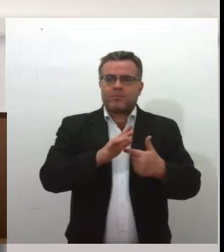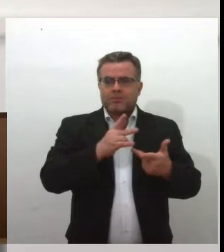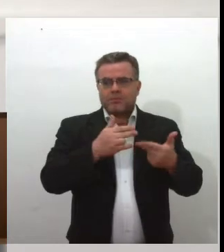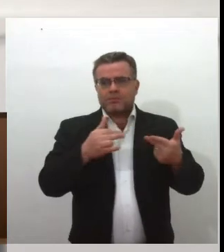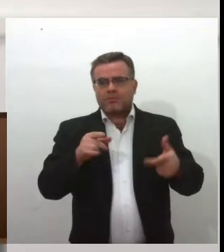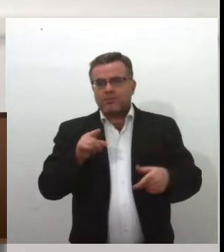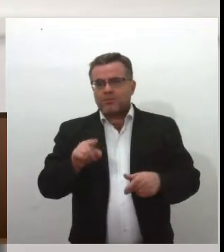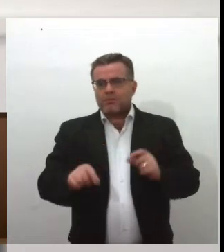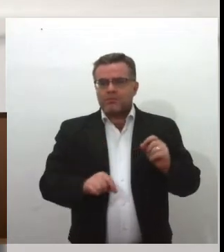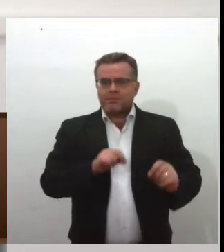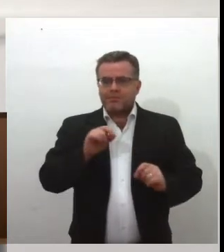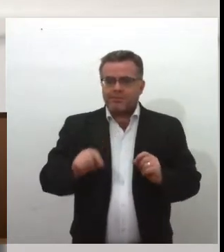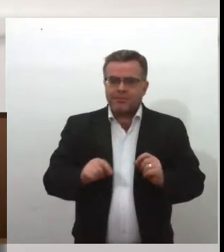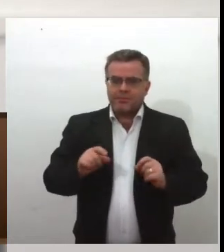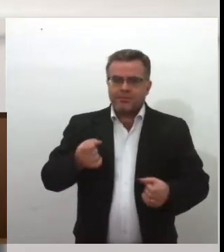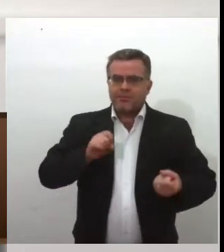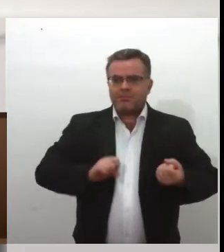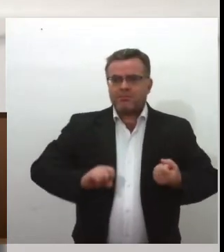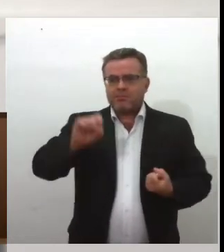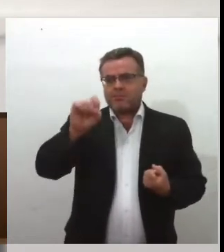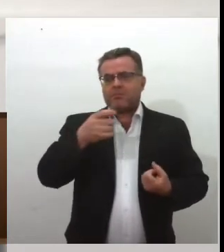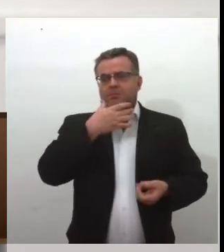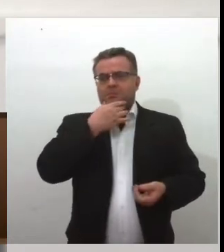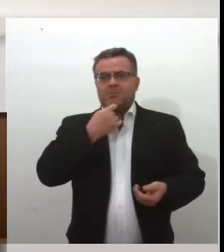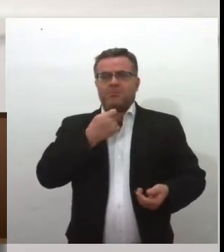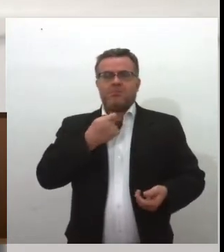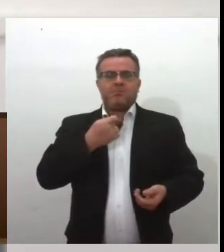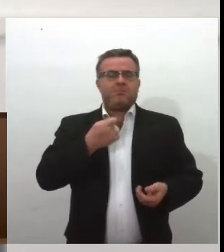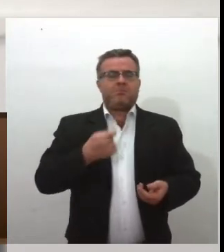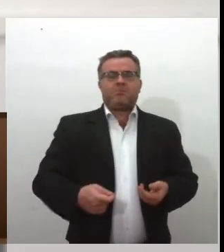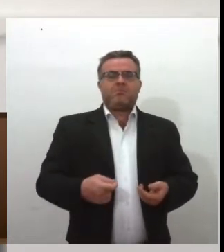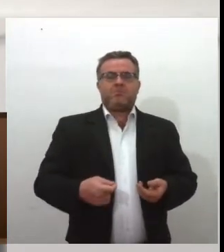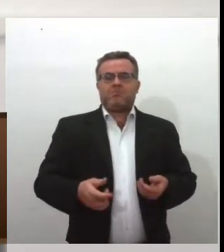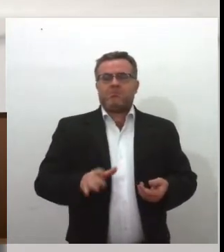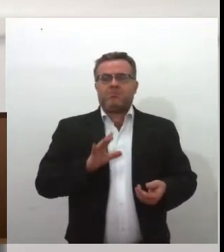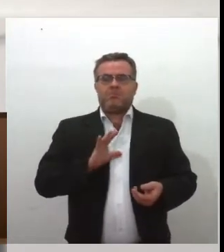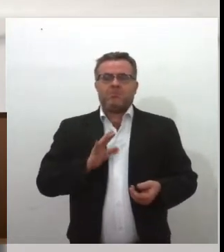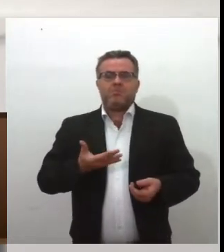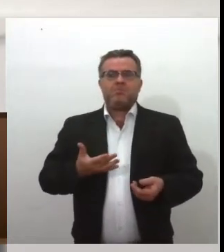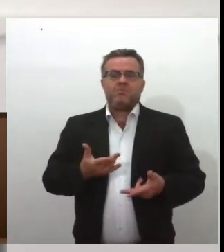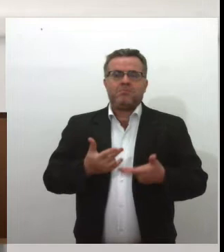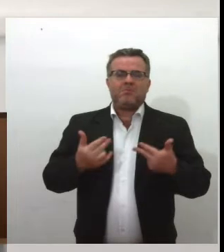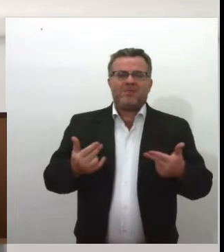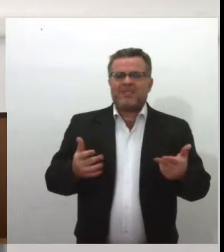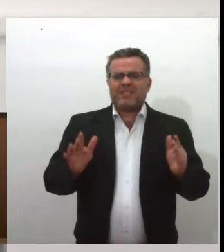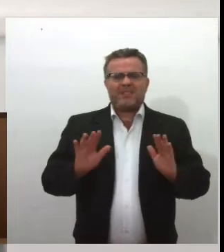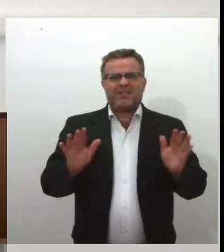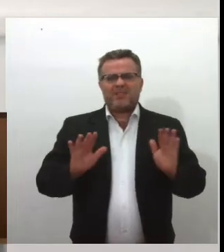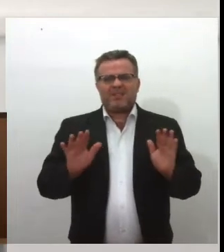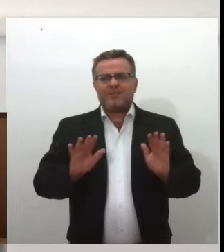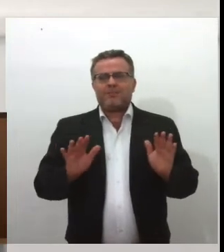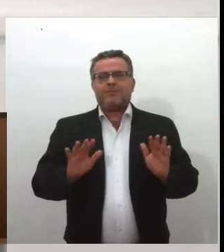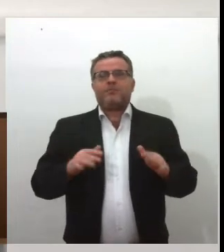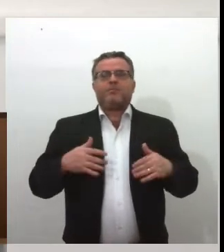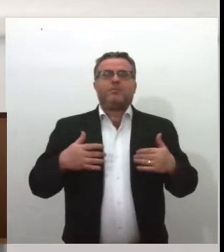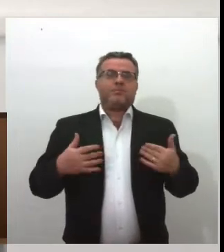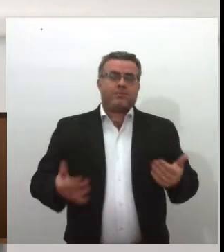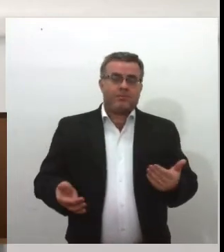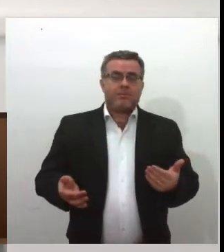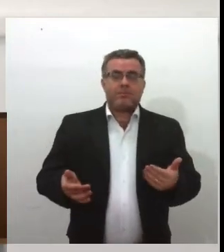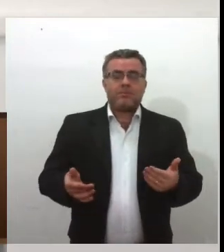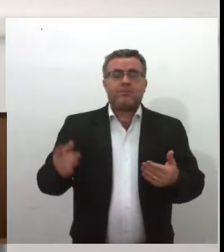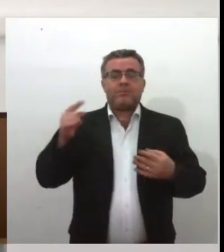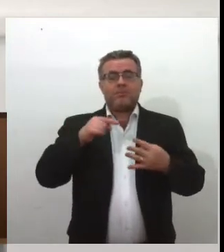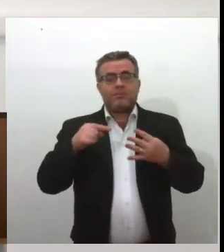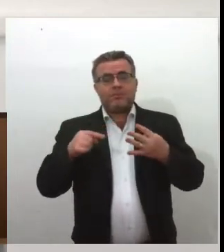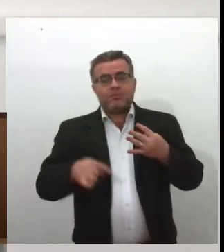homem super-herói, forte, valente, corajoso. Então, as questões a serem